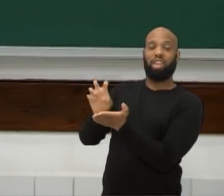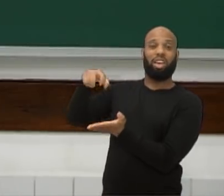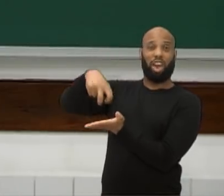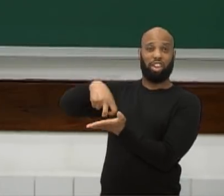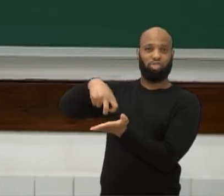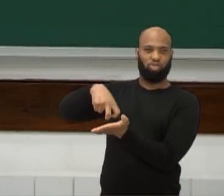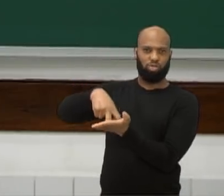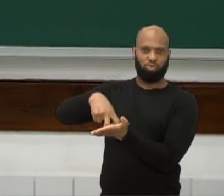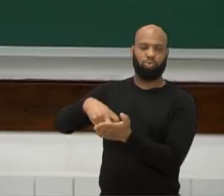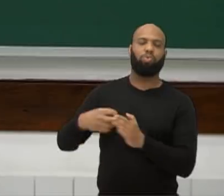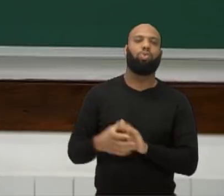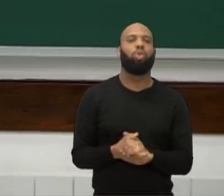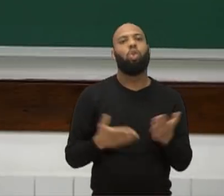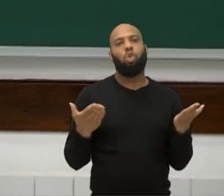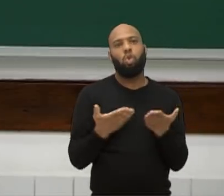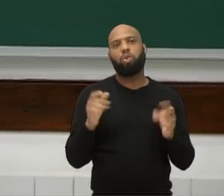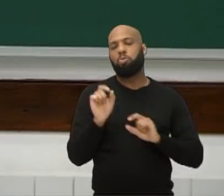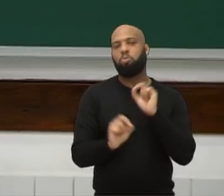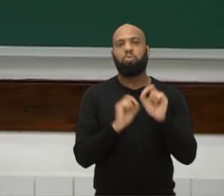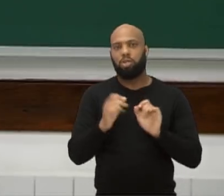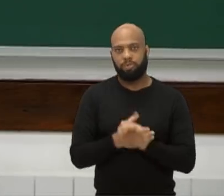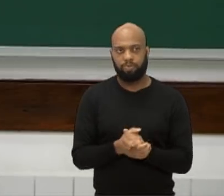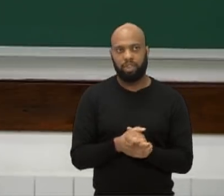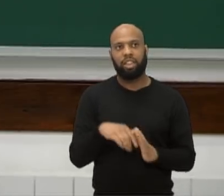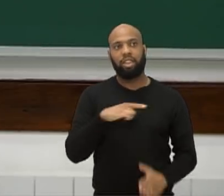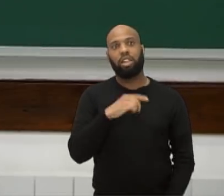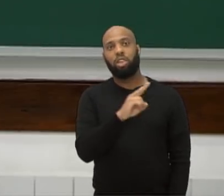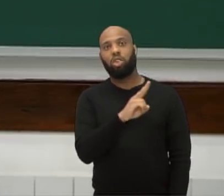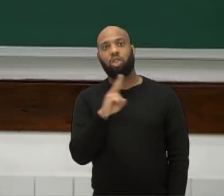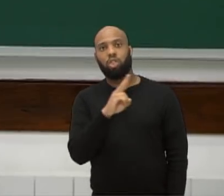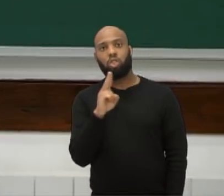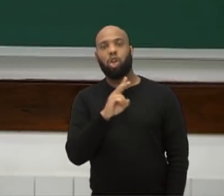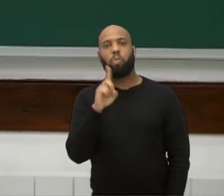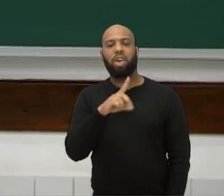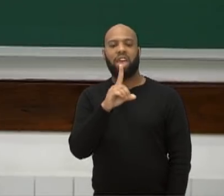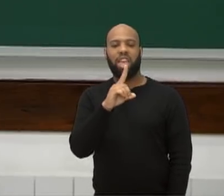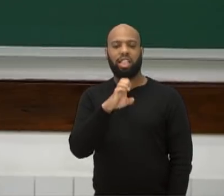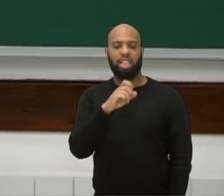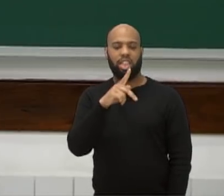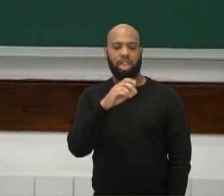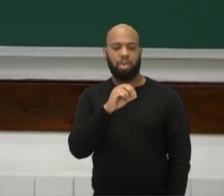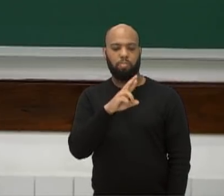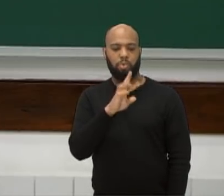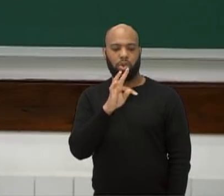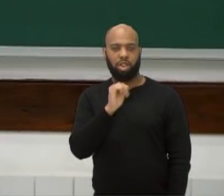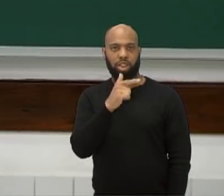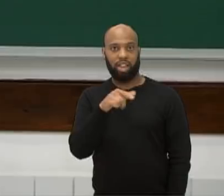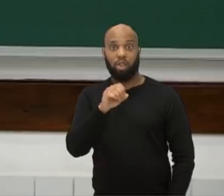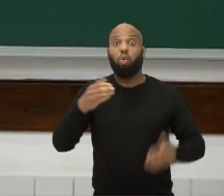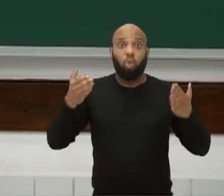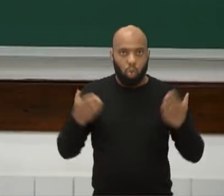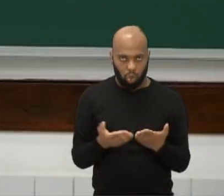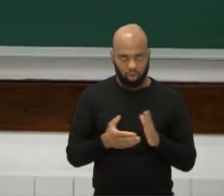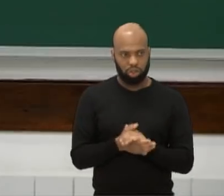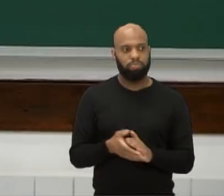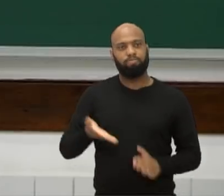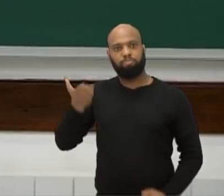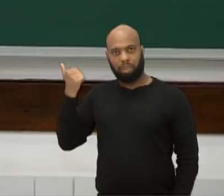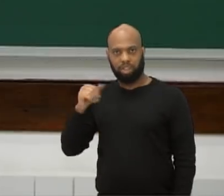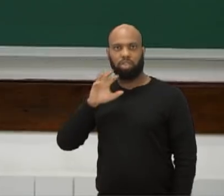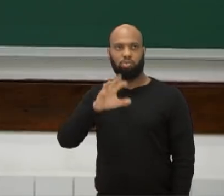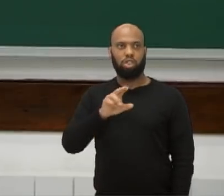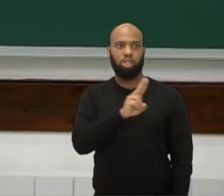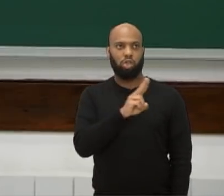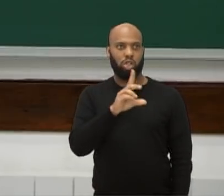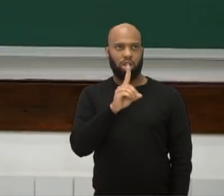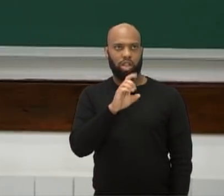punição, o que hoje nós podemos chamar, tem o nome de deportação, por exemplo, é o que naquela época era chamado